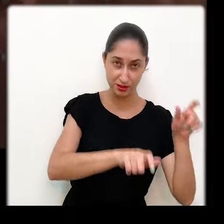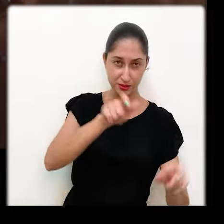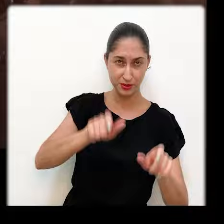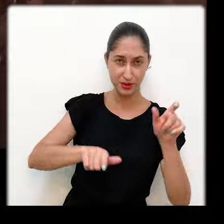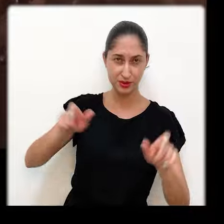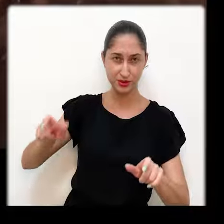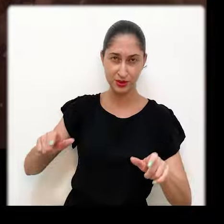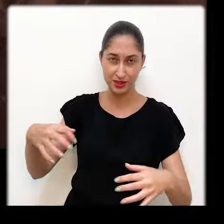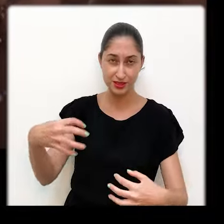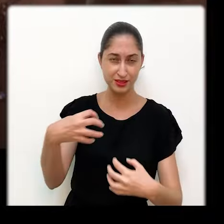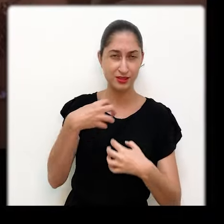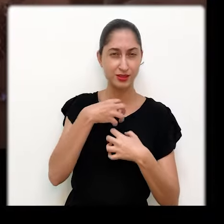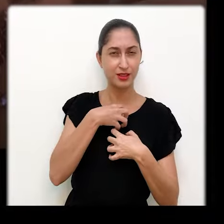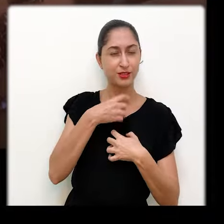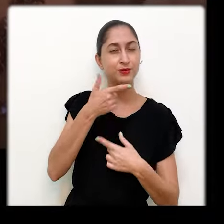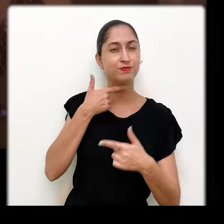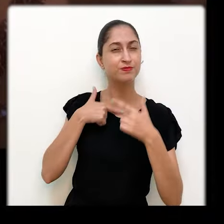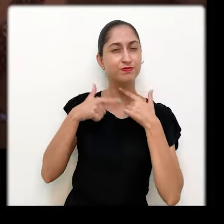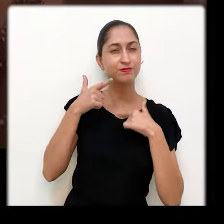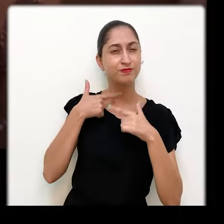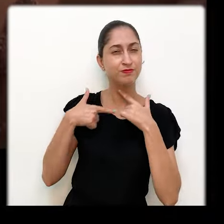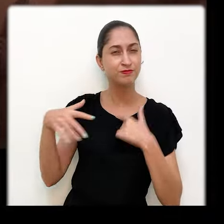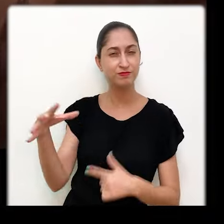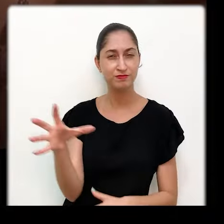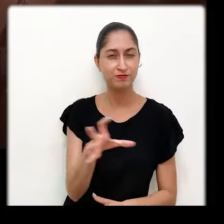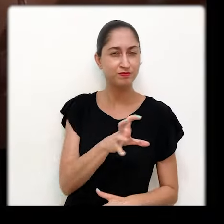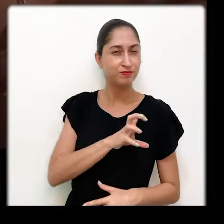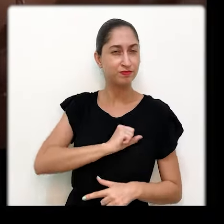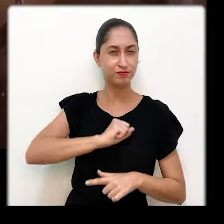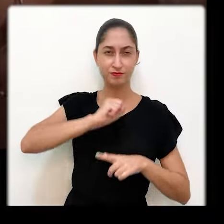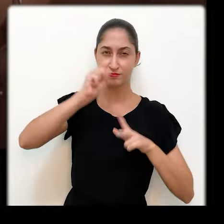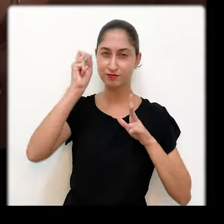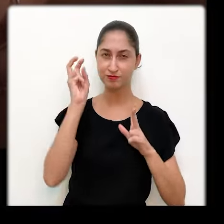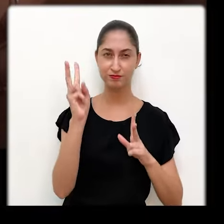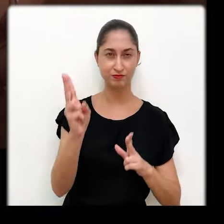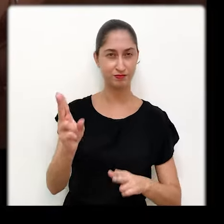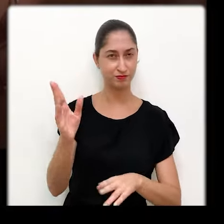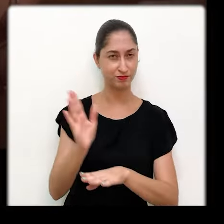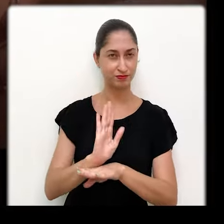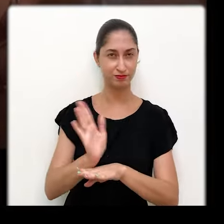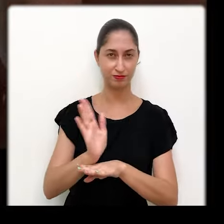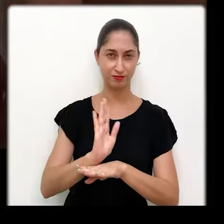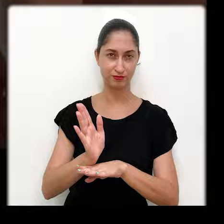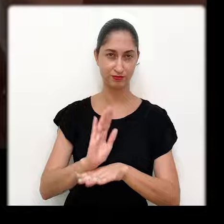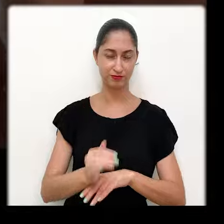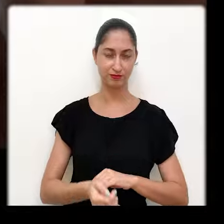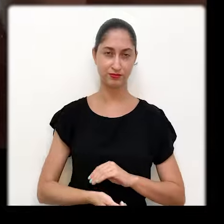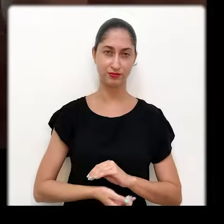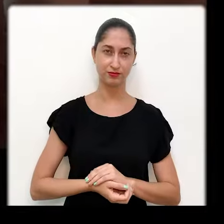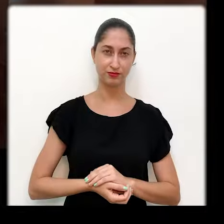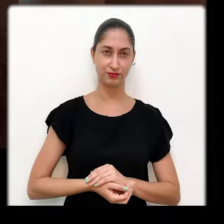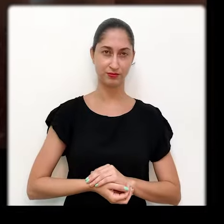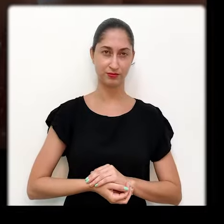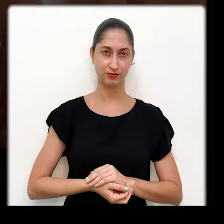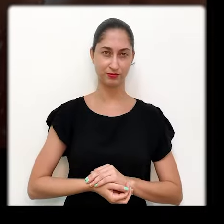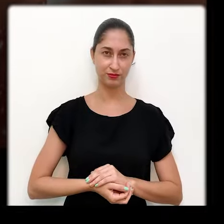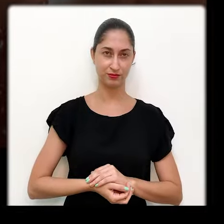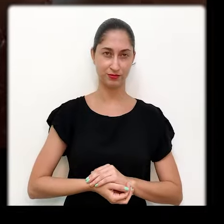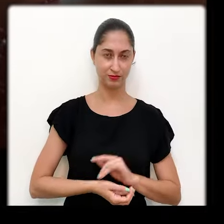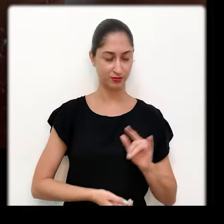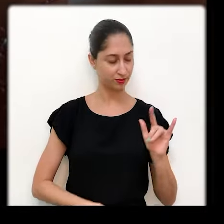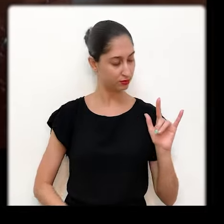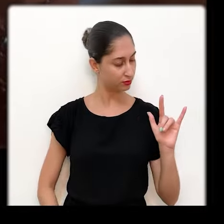despertando no público uma vontade louca de amar. Acontece. I